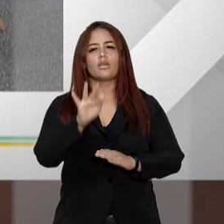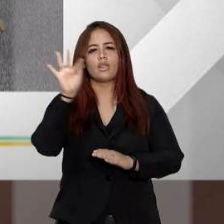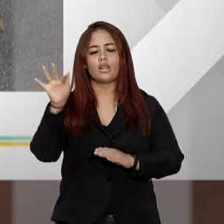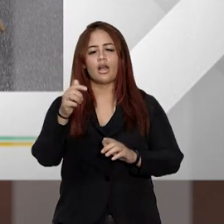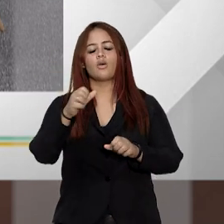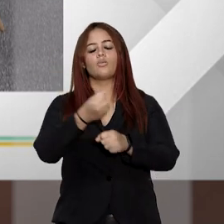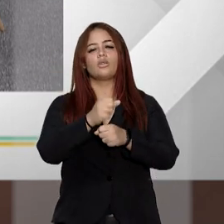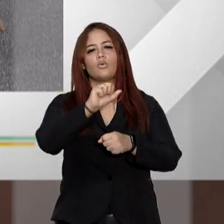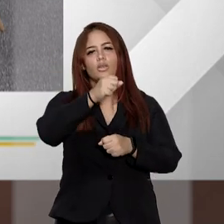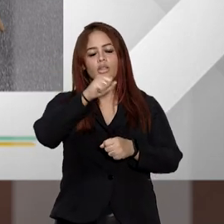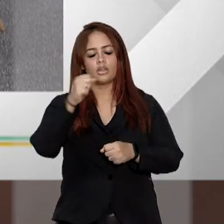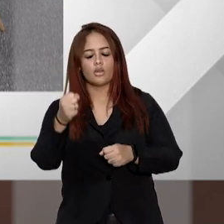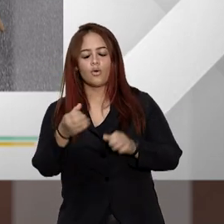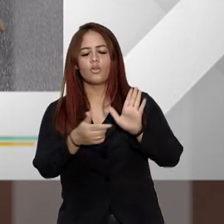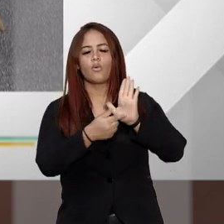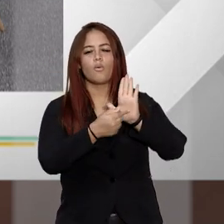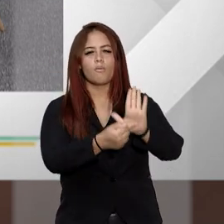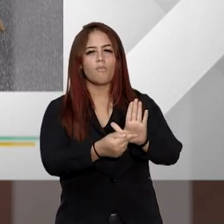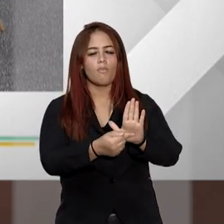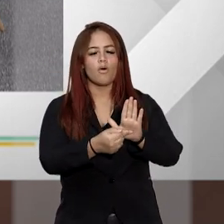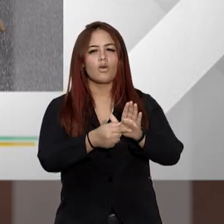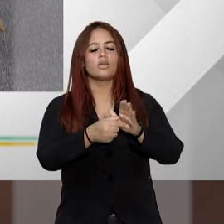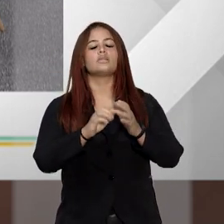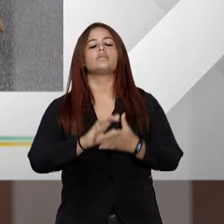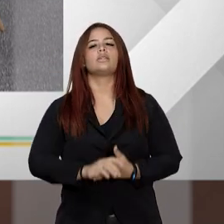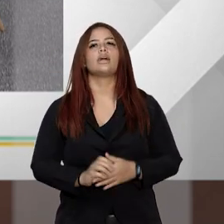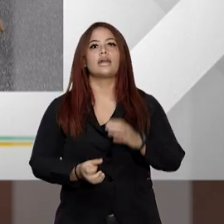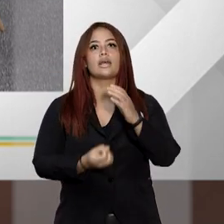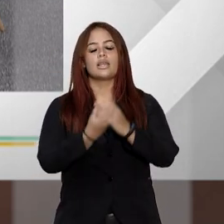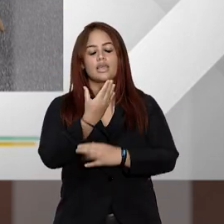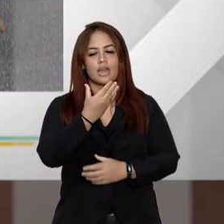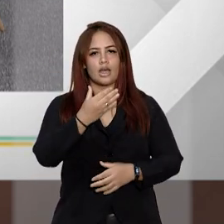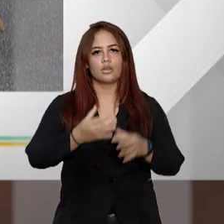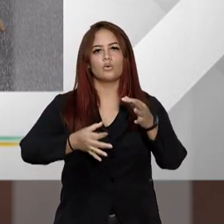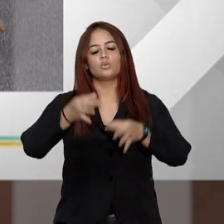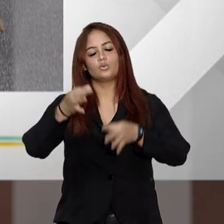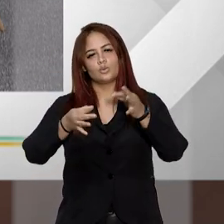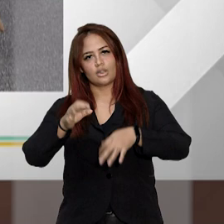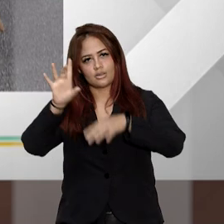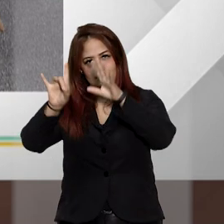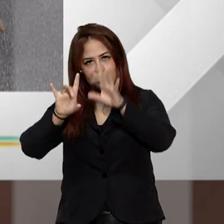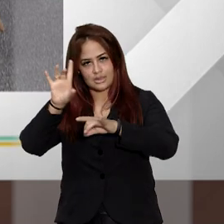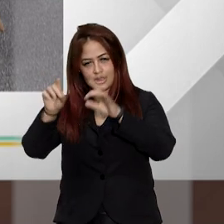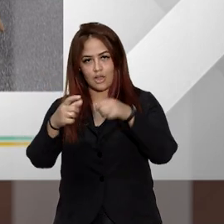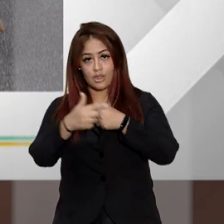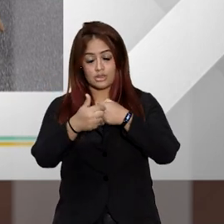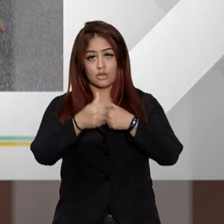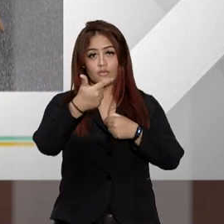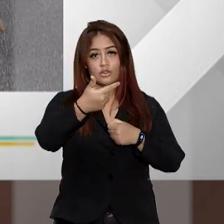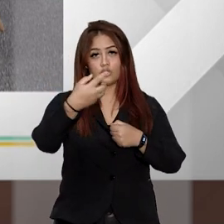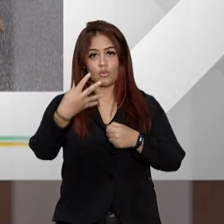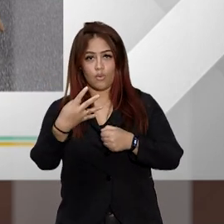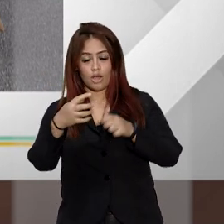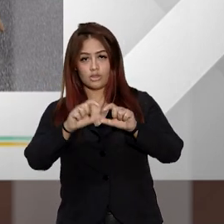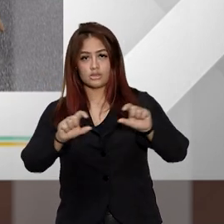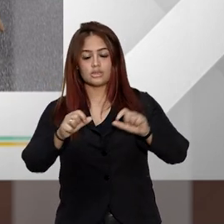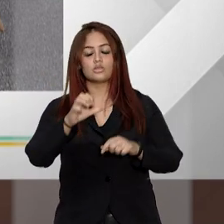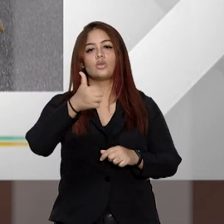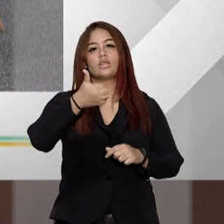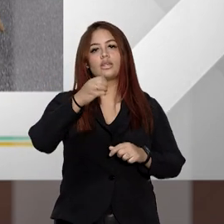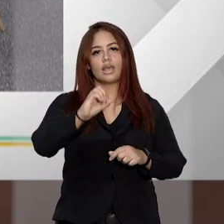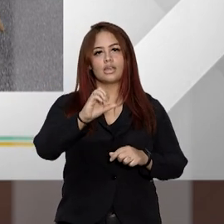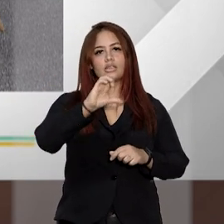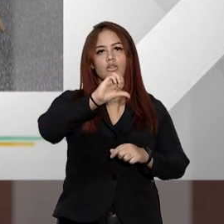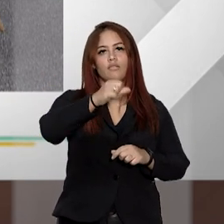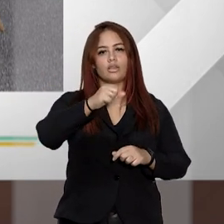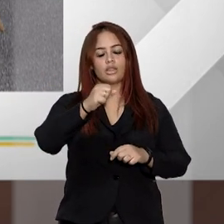Federal de 88 prevê expressamente a criação dos Juizados Especiais nos artigos 24, inciso 10 e